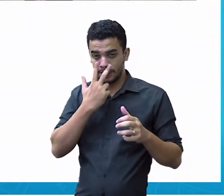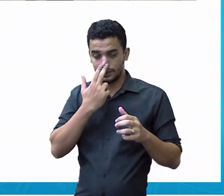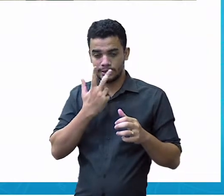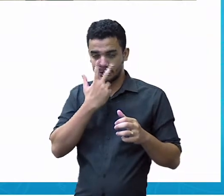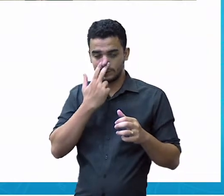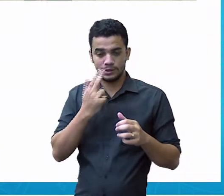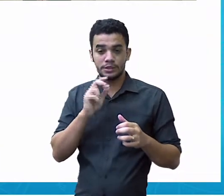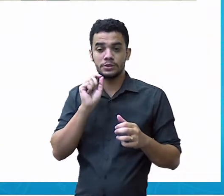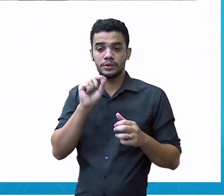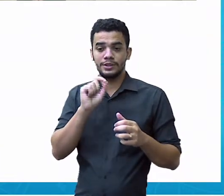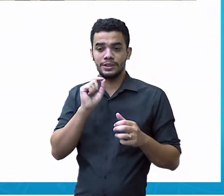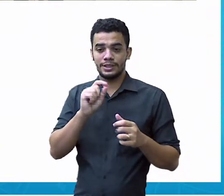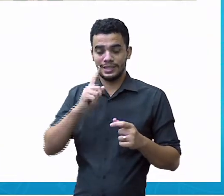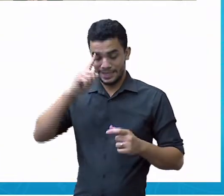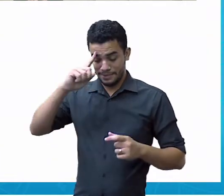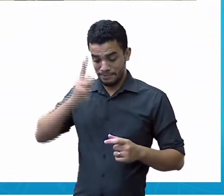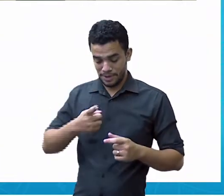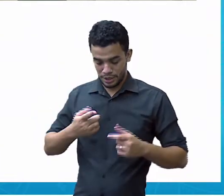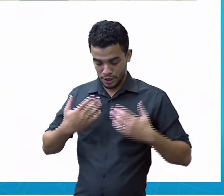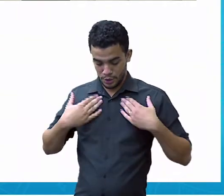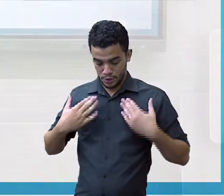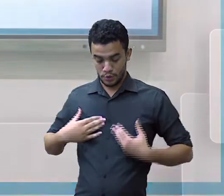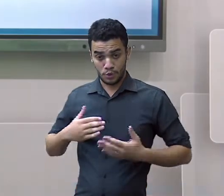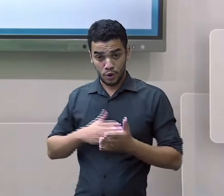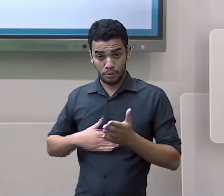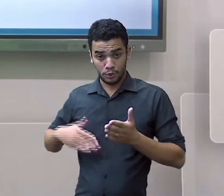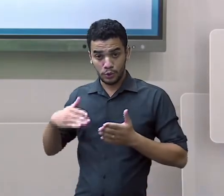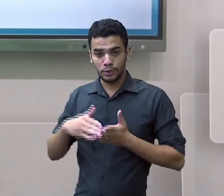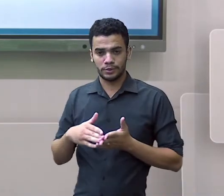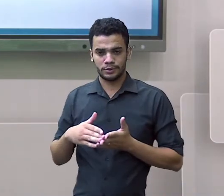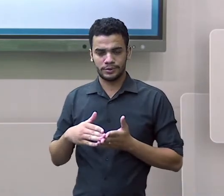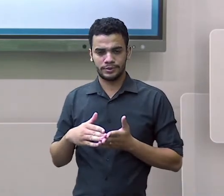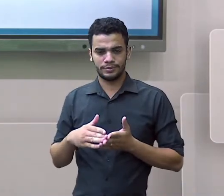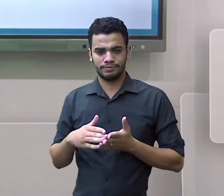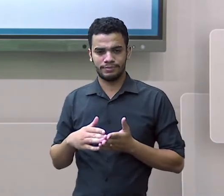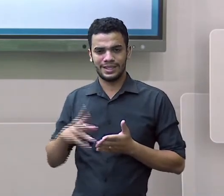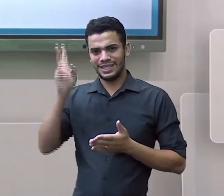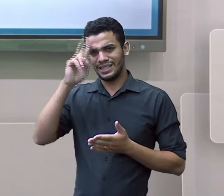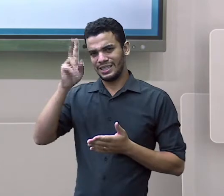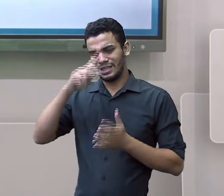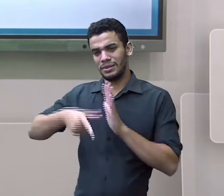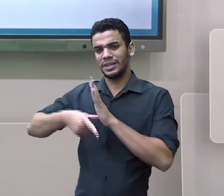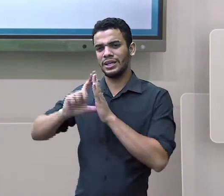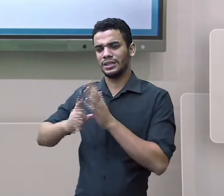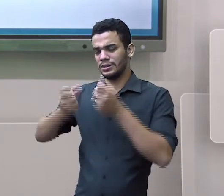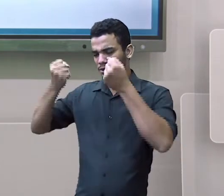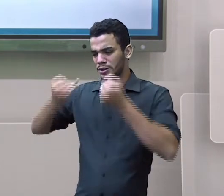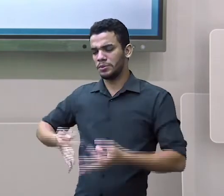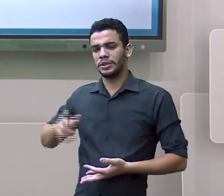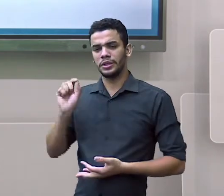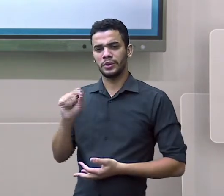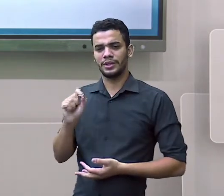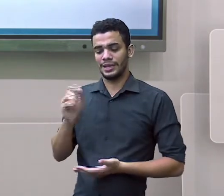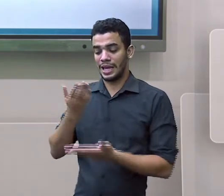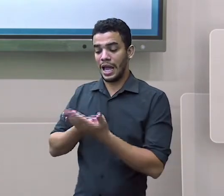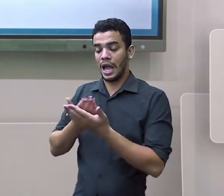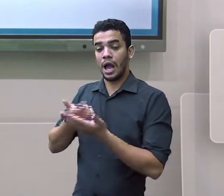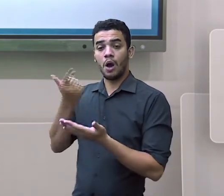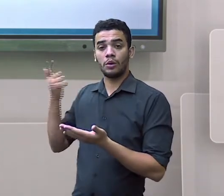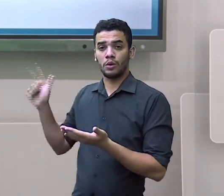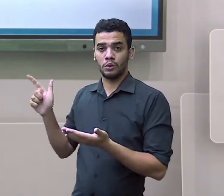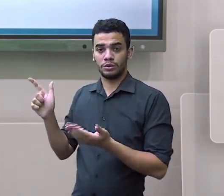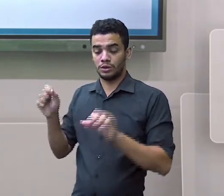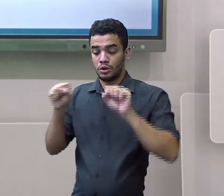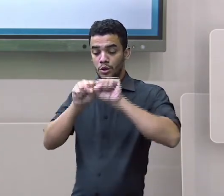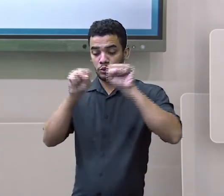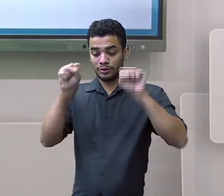nossas aulas que um sistema sempre depende do outro? Ninguém aqui dentro da gente,